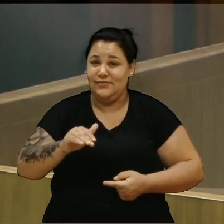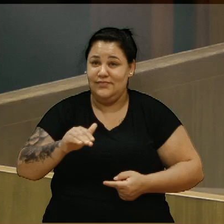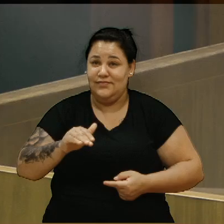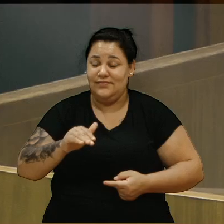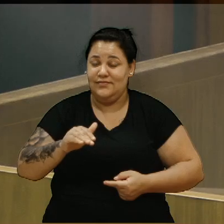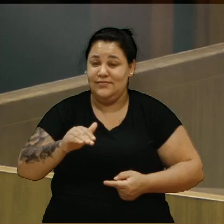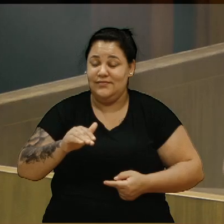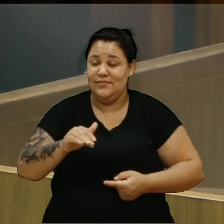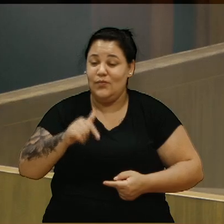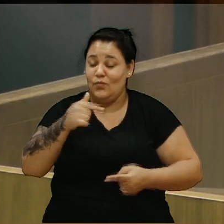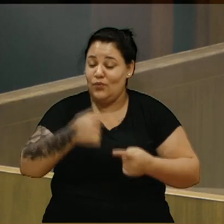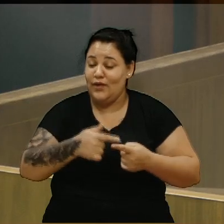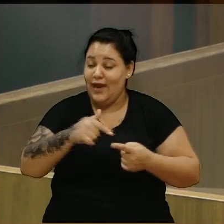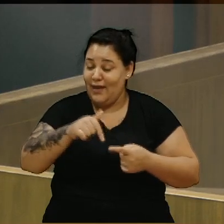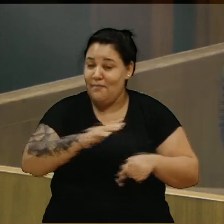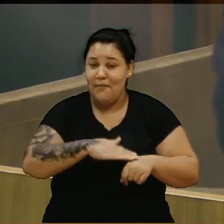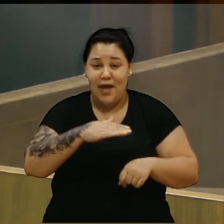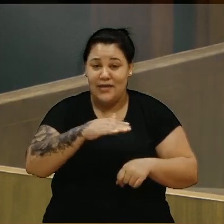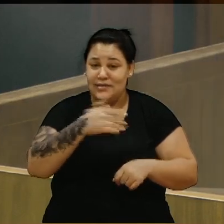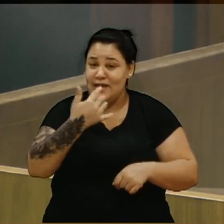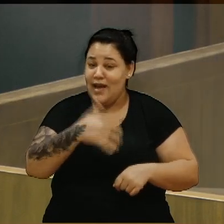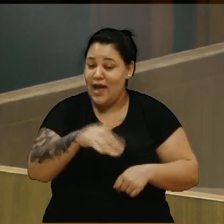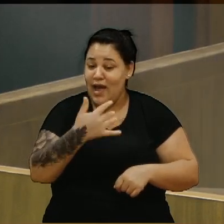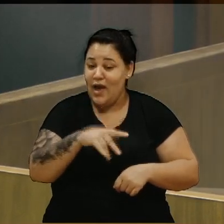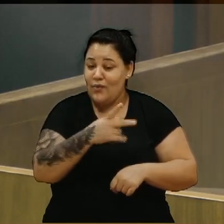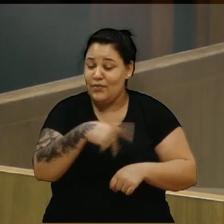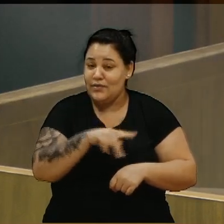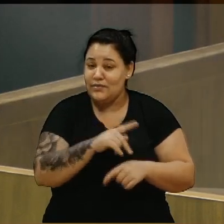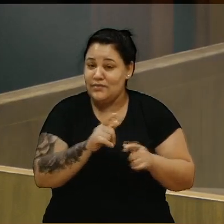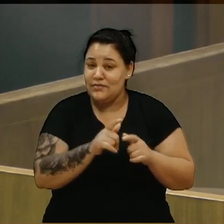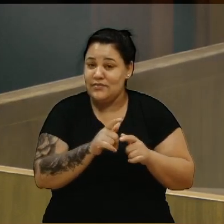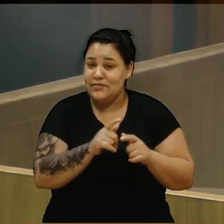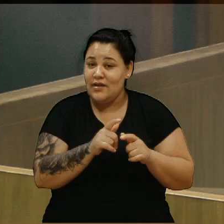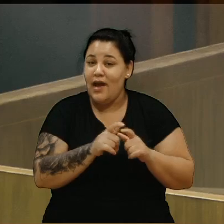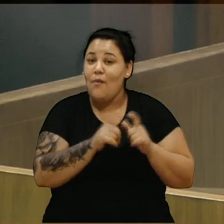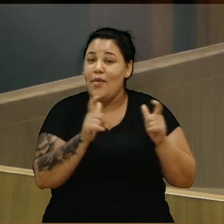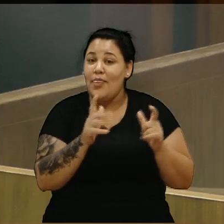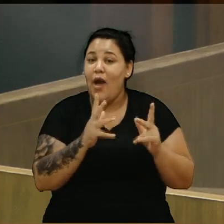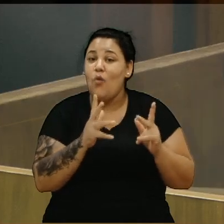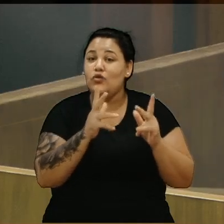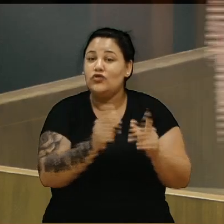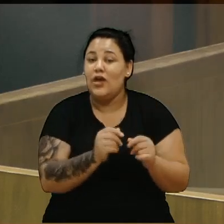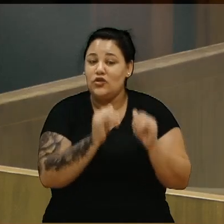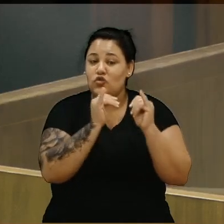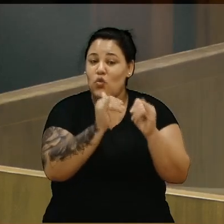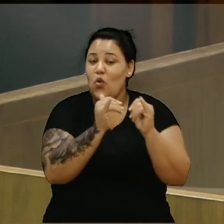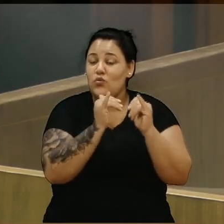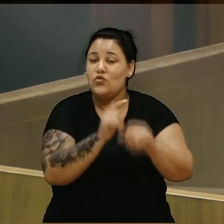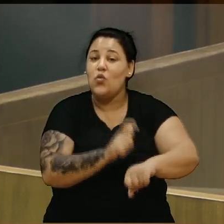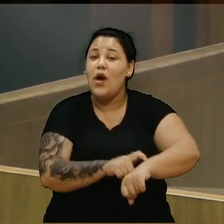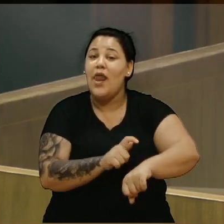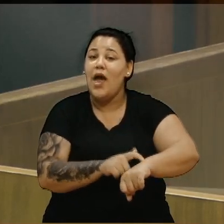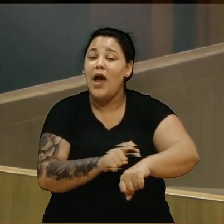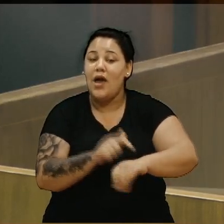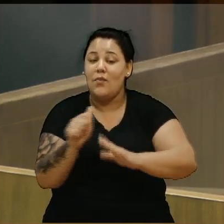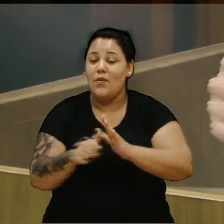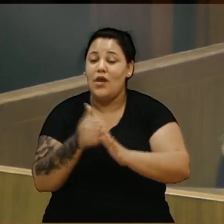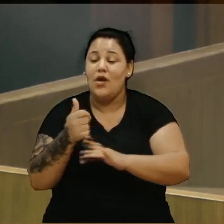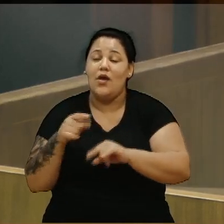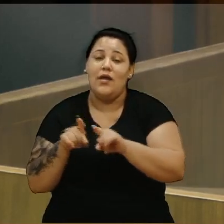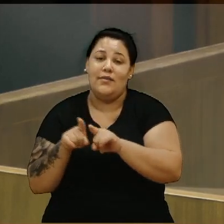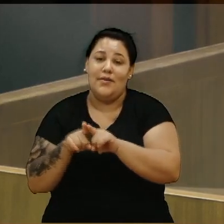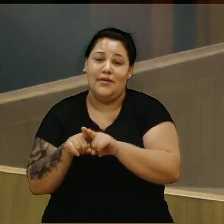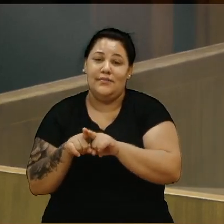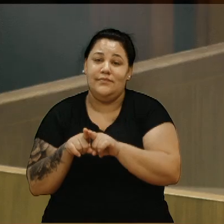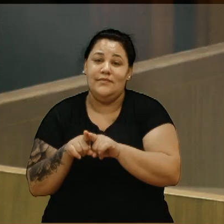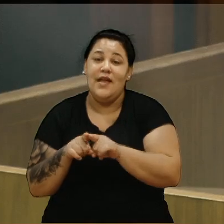país. De nós pensarmos na ampliação dos horários de ônibus, que é fundamental, né, na condição do nosso transporte público,